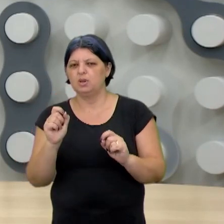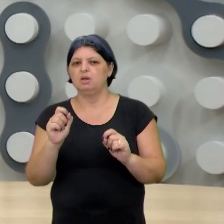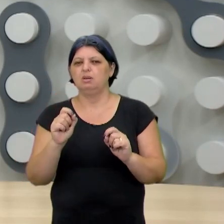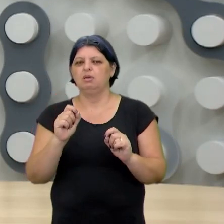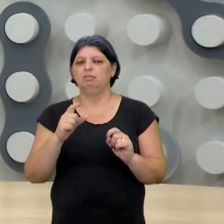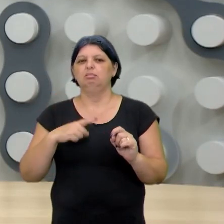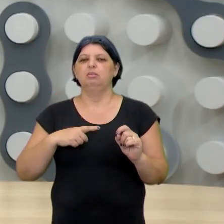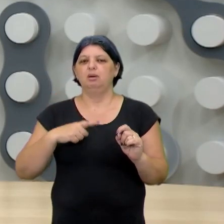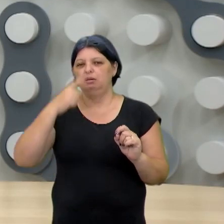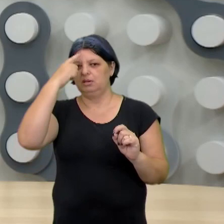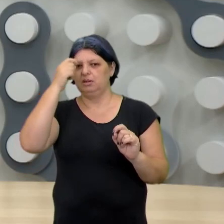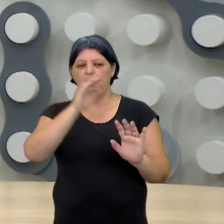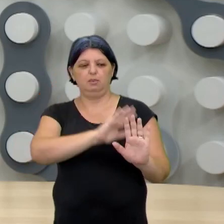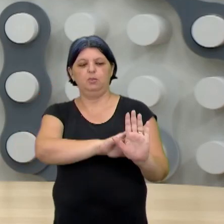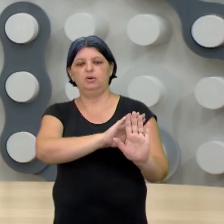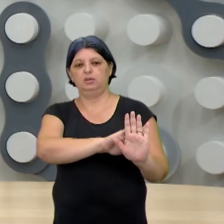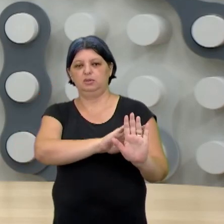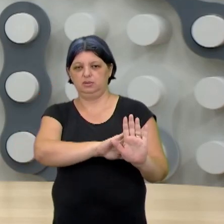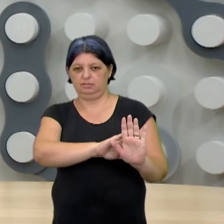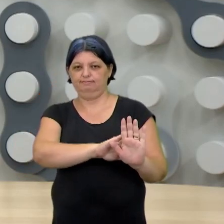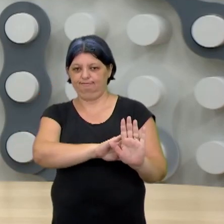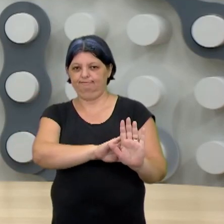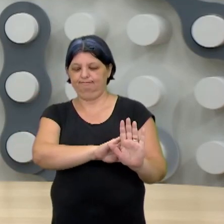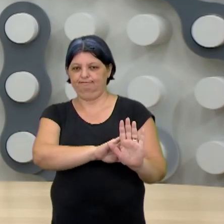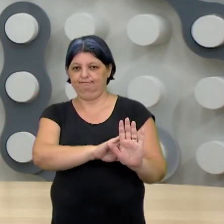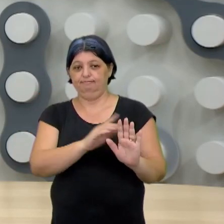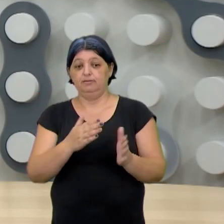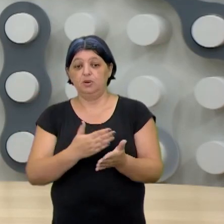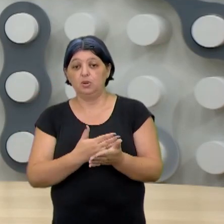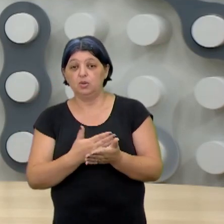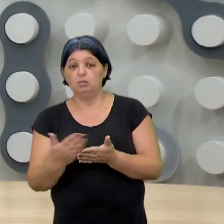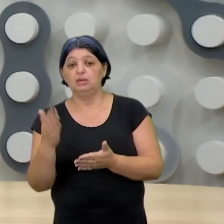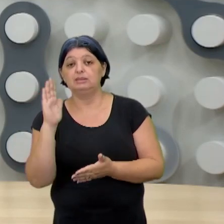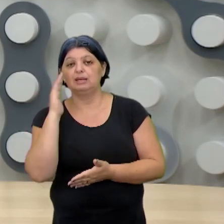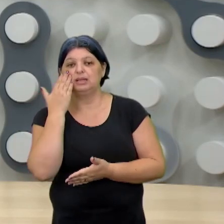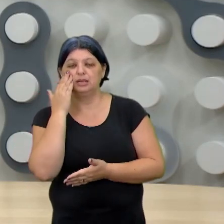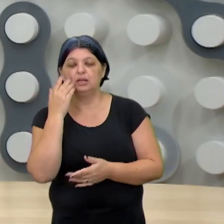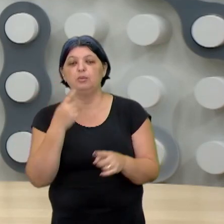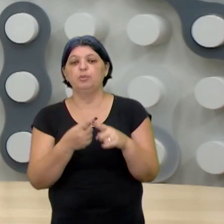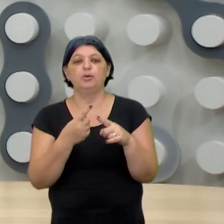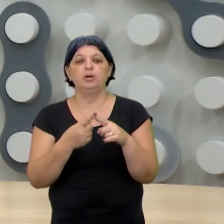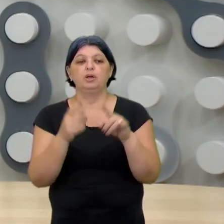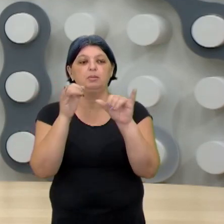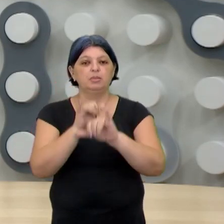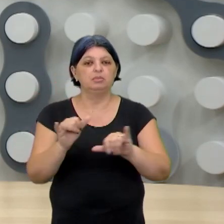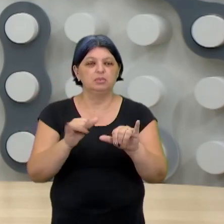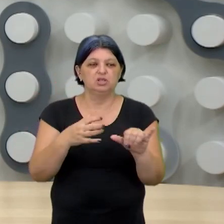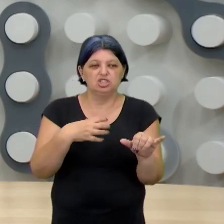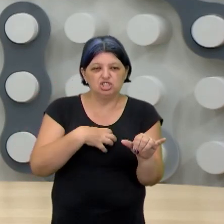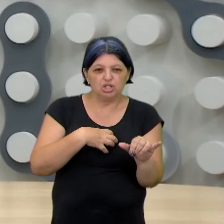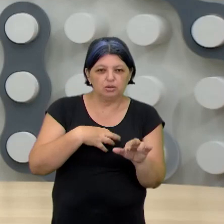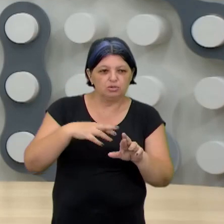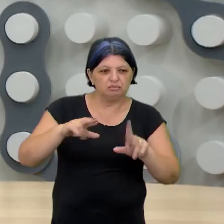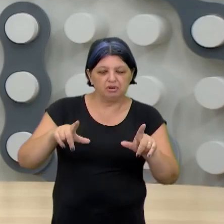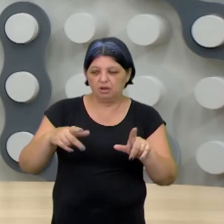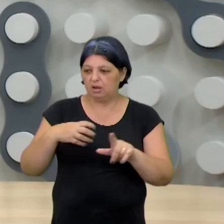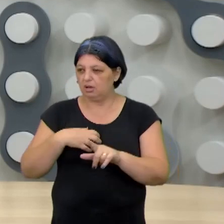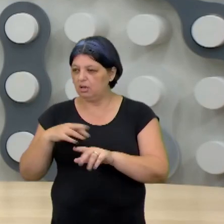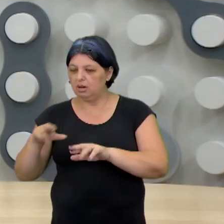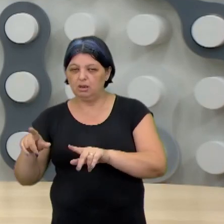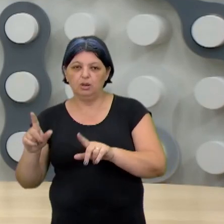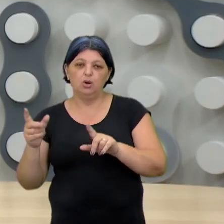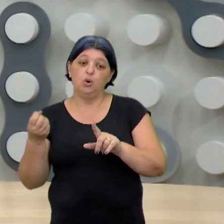desse veículo. Porque é a partir daí que a gente começa a entender também o motivo pelo qual a notícia é falada de uma forma ou de outra, ou